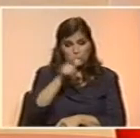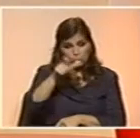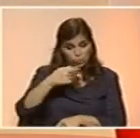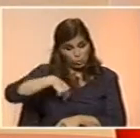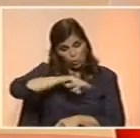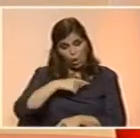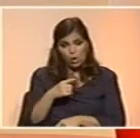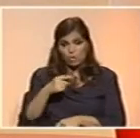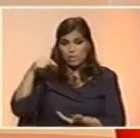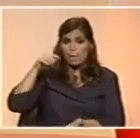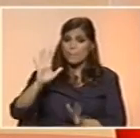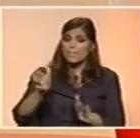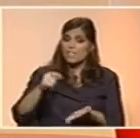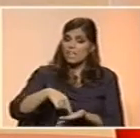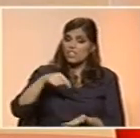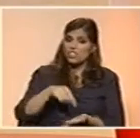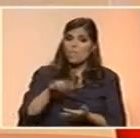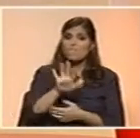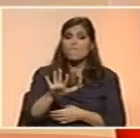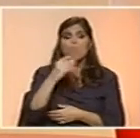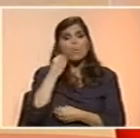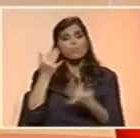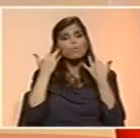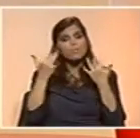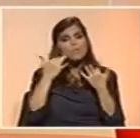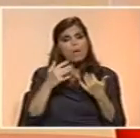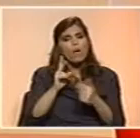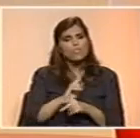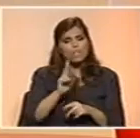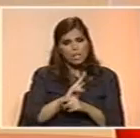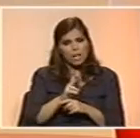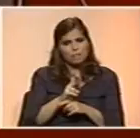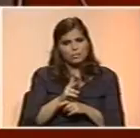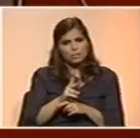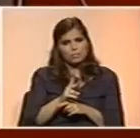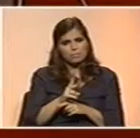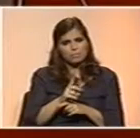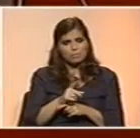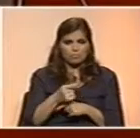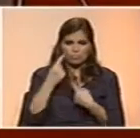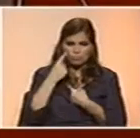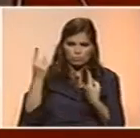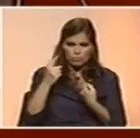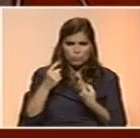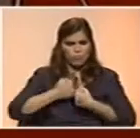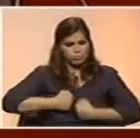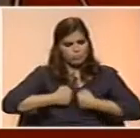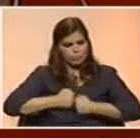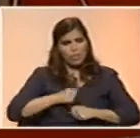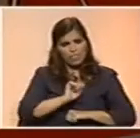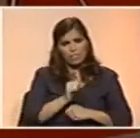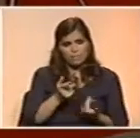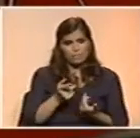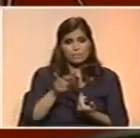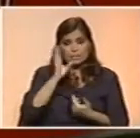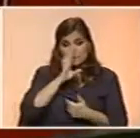exigente na forma como se informa. Então, e os vegetarianos não é uma forma de mostrarem a exigência deles em relação a isso, precisamente? Será, mas uma pessoa